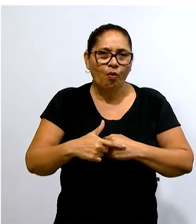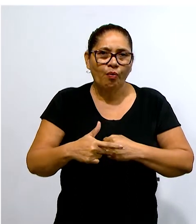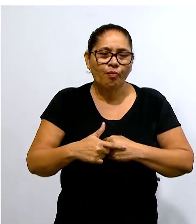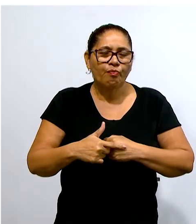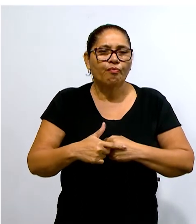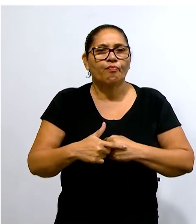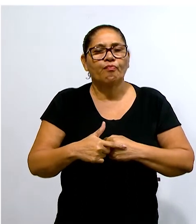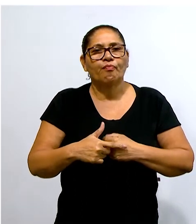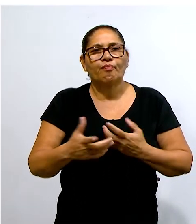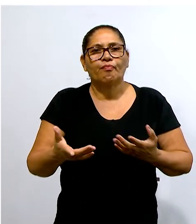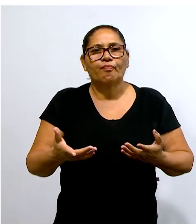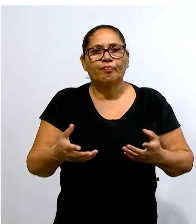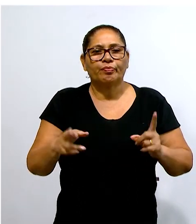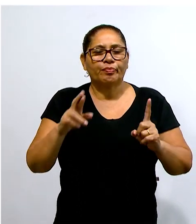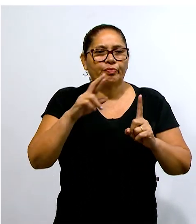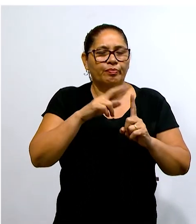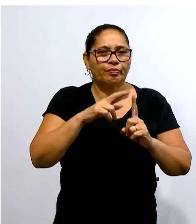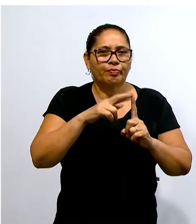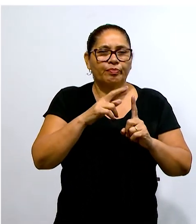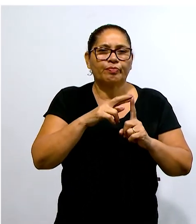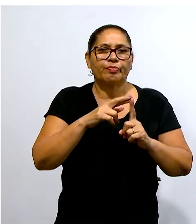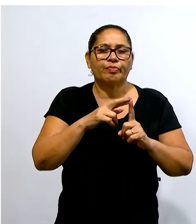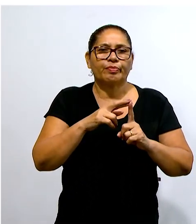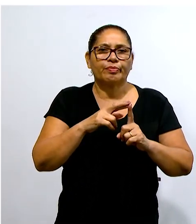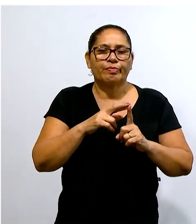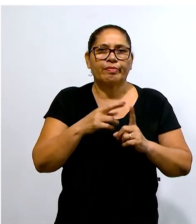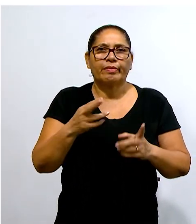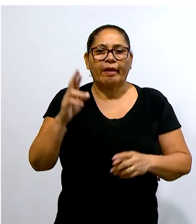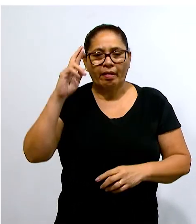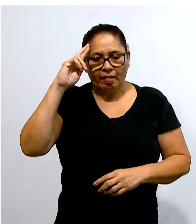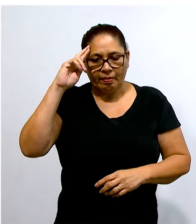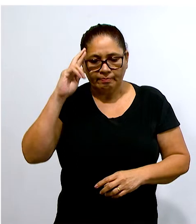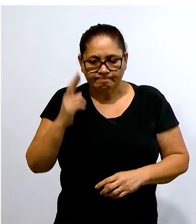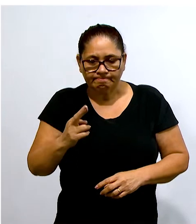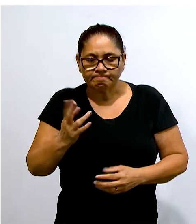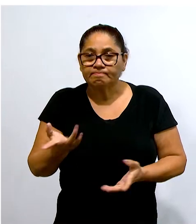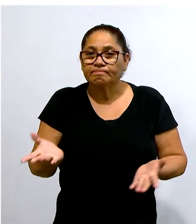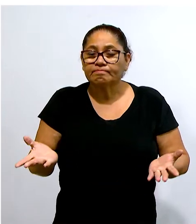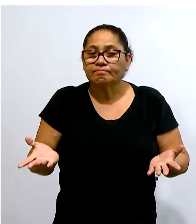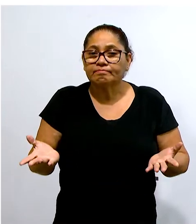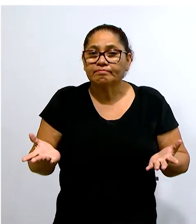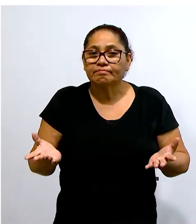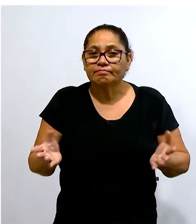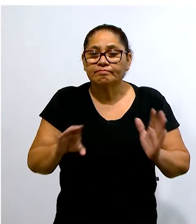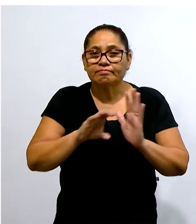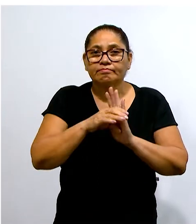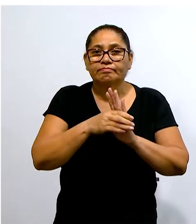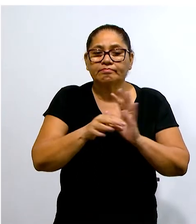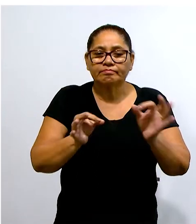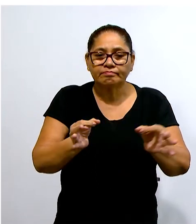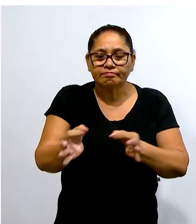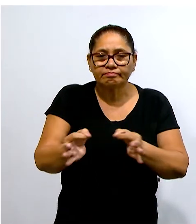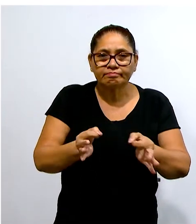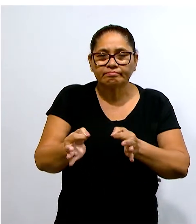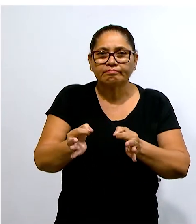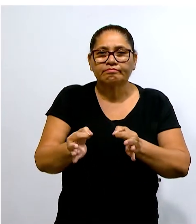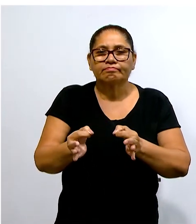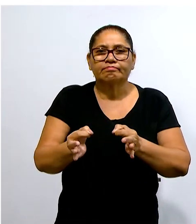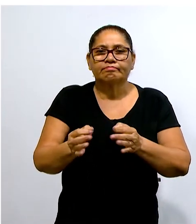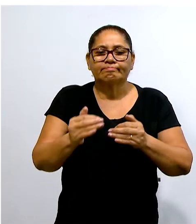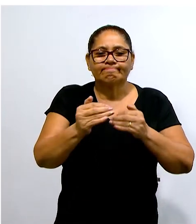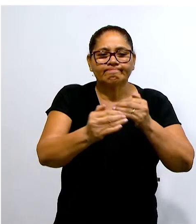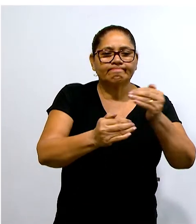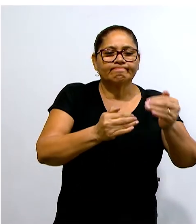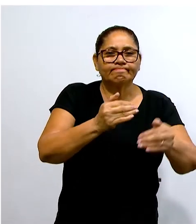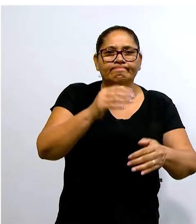que proporcionam a referência e critérios para tomar decisões, aonde os materiais curriculares nos ajudam no planejamento, no processo